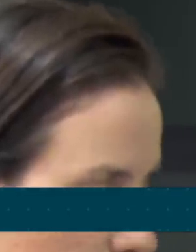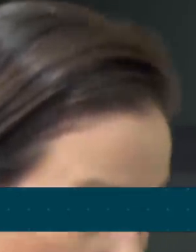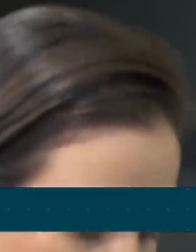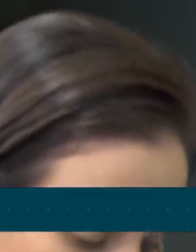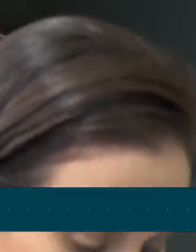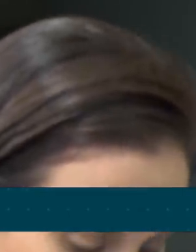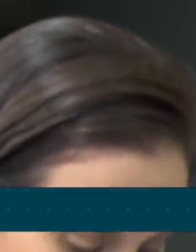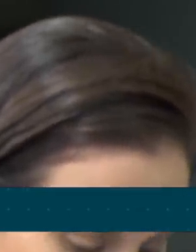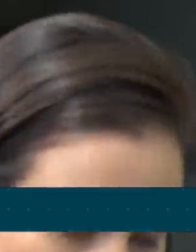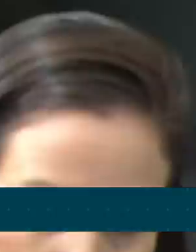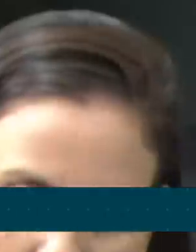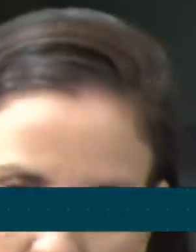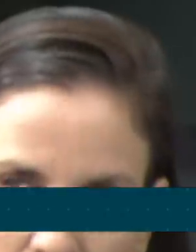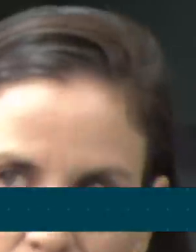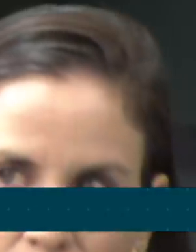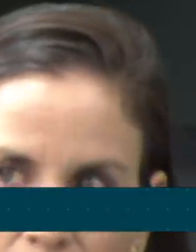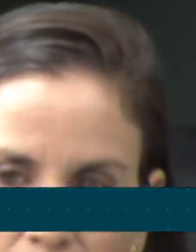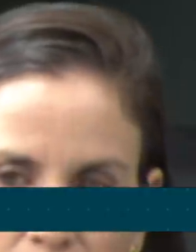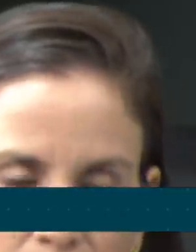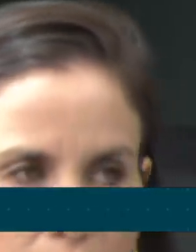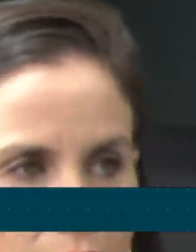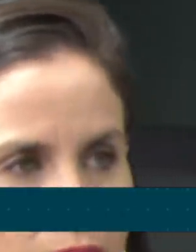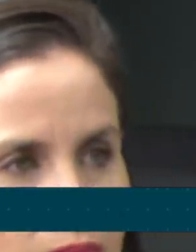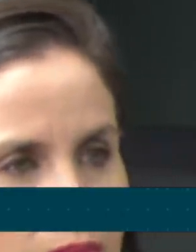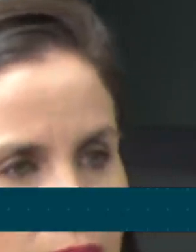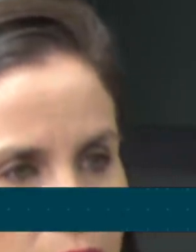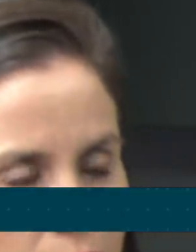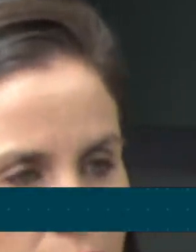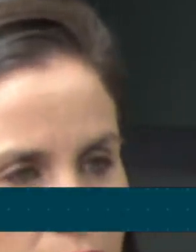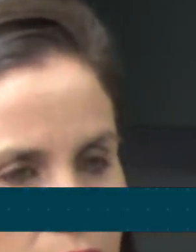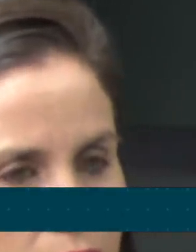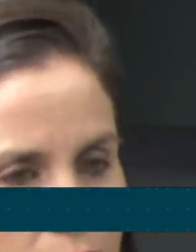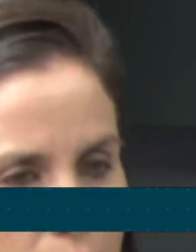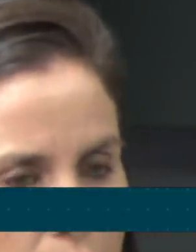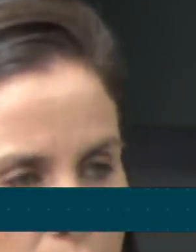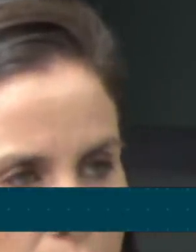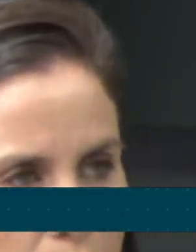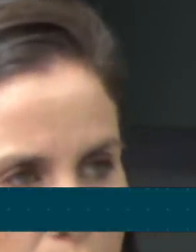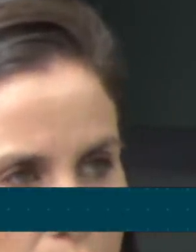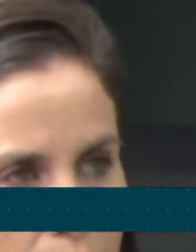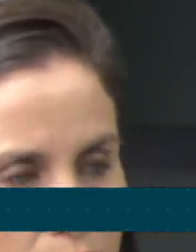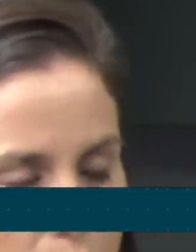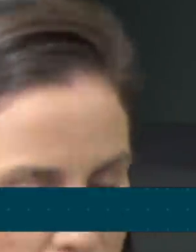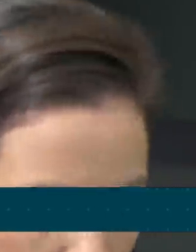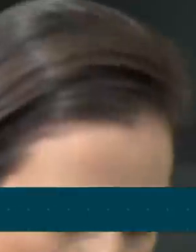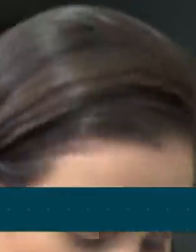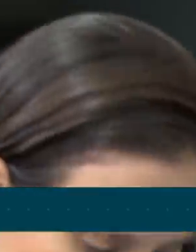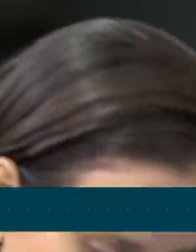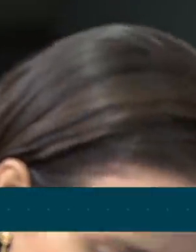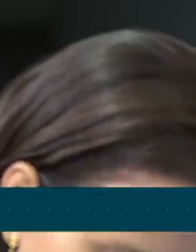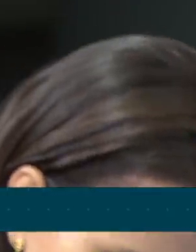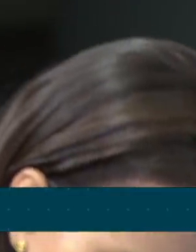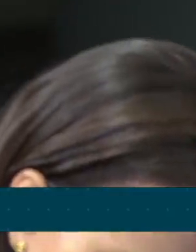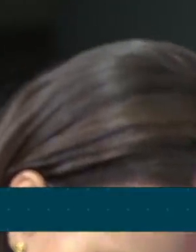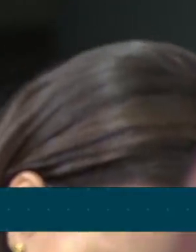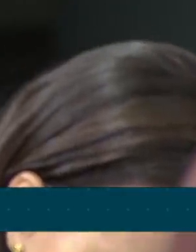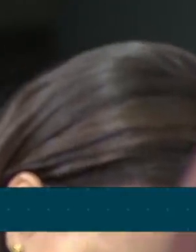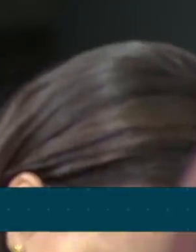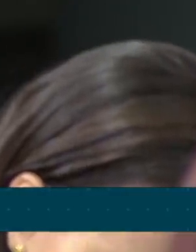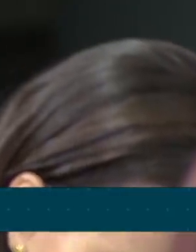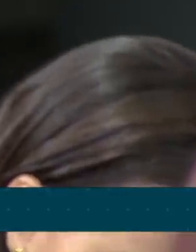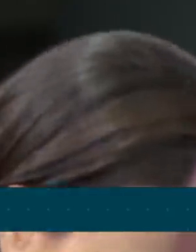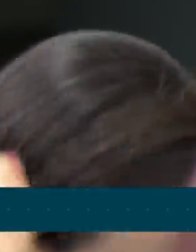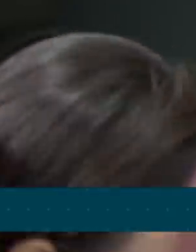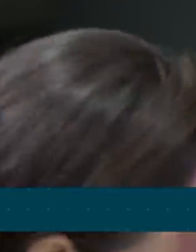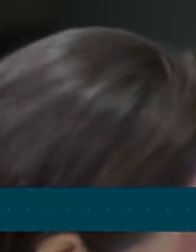presidente de suspender o aumento do diesel vai fazer um comunicado para esclarecer essa